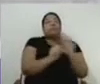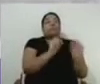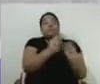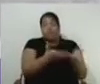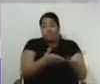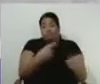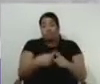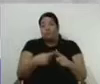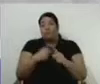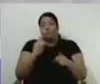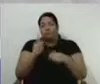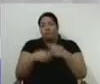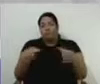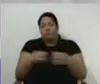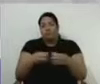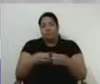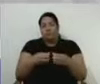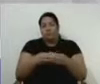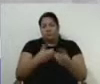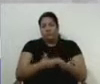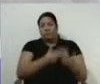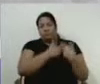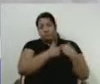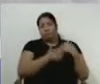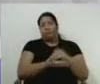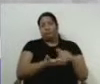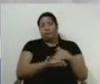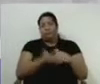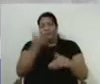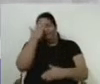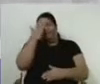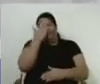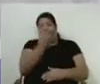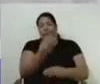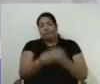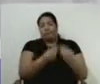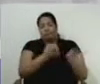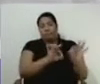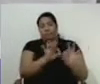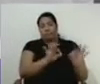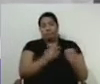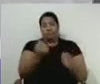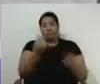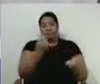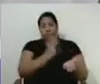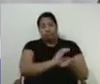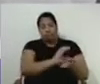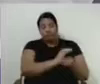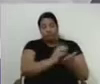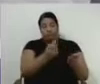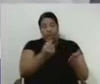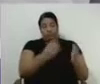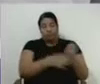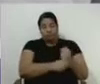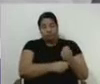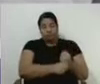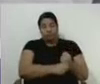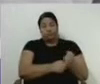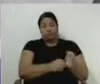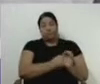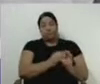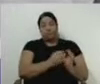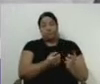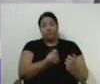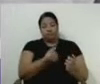supercompetente da secretaria sabe o tem que fazer, reservar no orçamento com o secretário Fábio Leite, para que a gente possa,